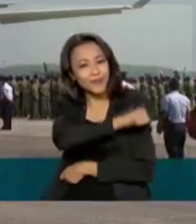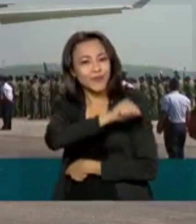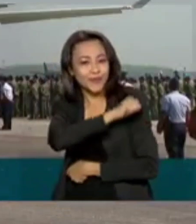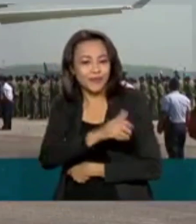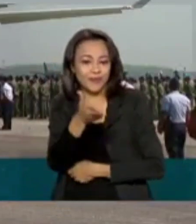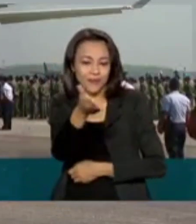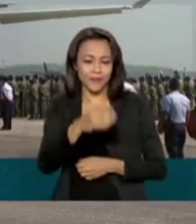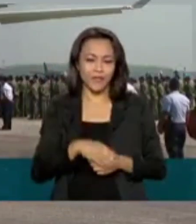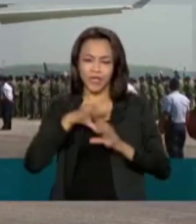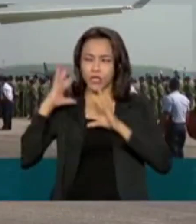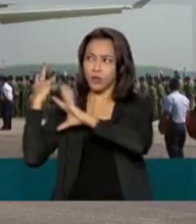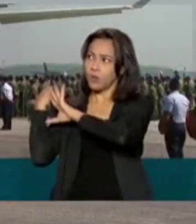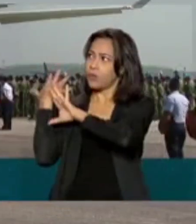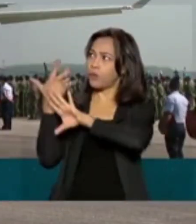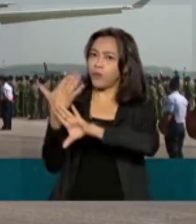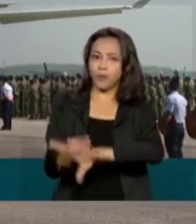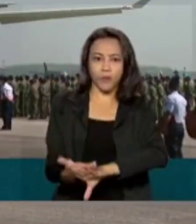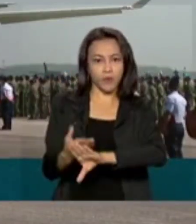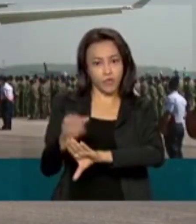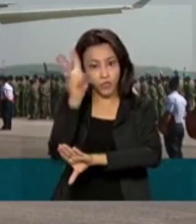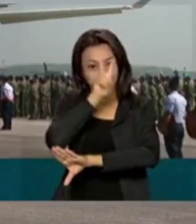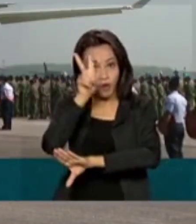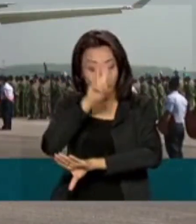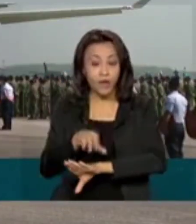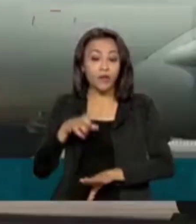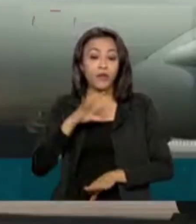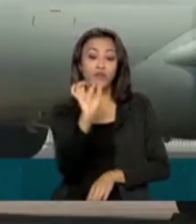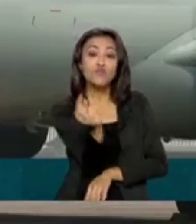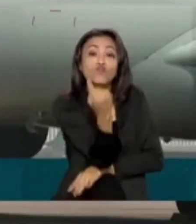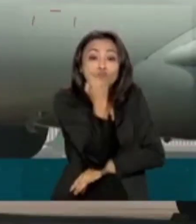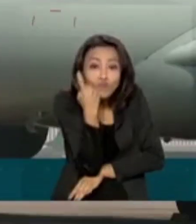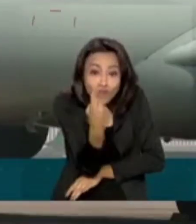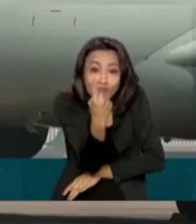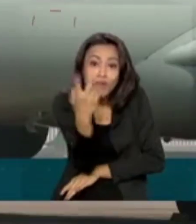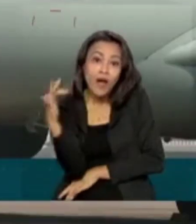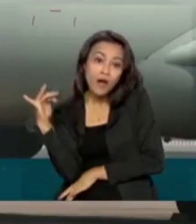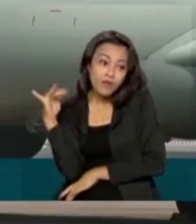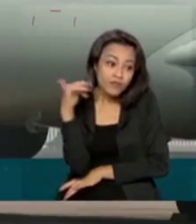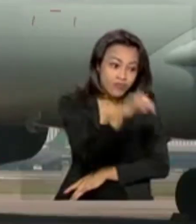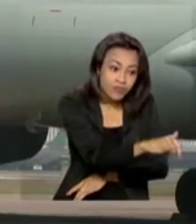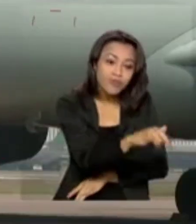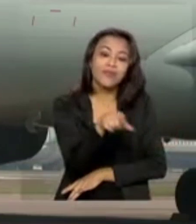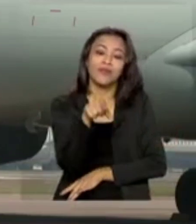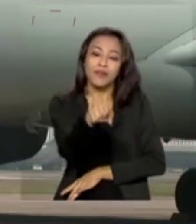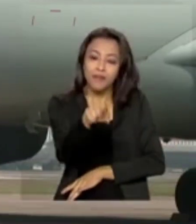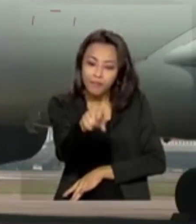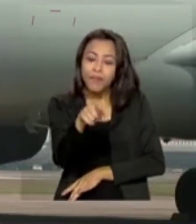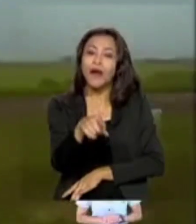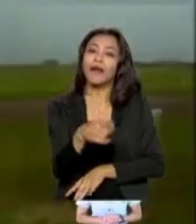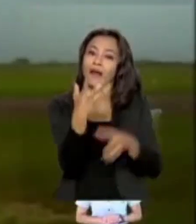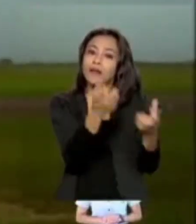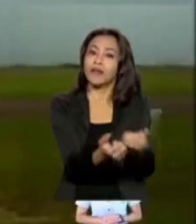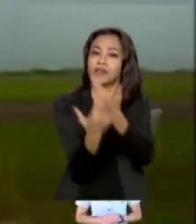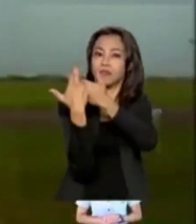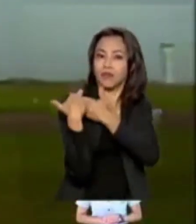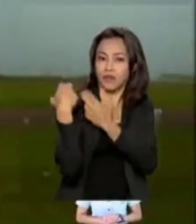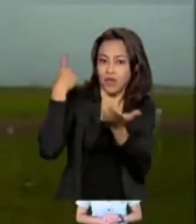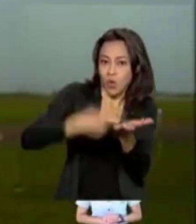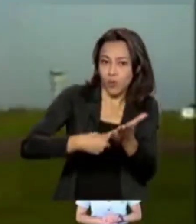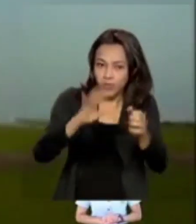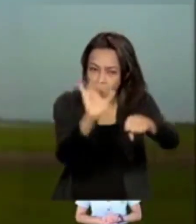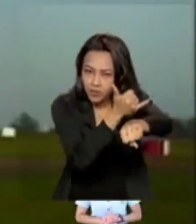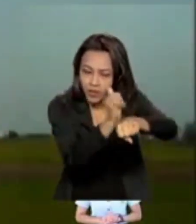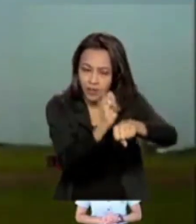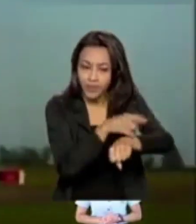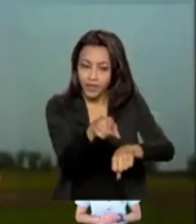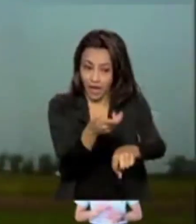Em toda a história, a FAB teve somente uma aeronave capaz de cumprir essa variedade de missões estratégicas, o Boeing